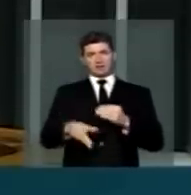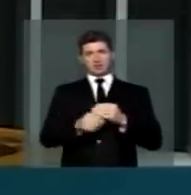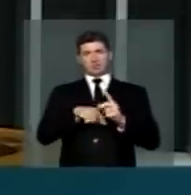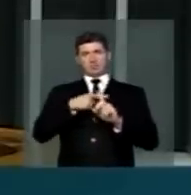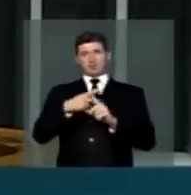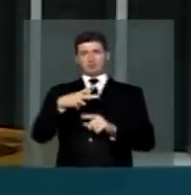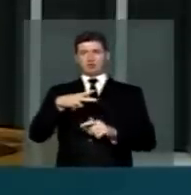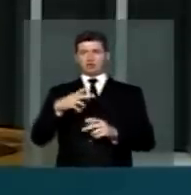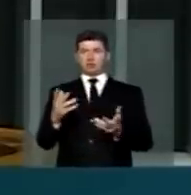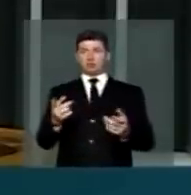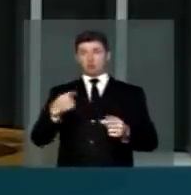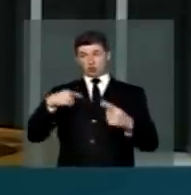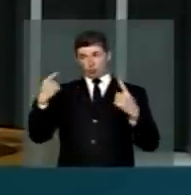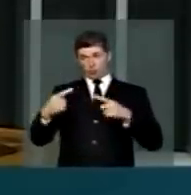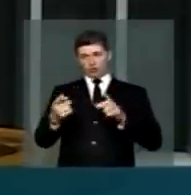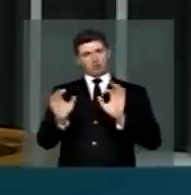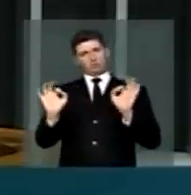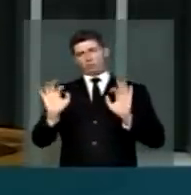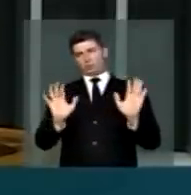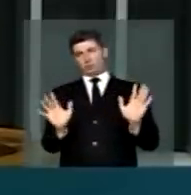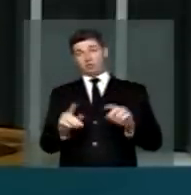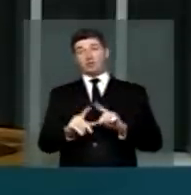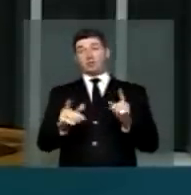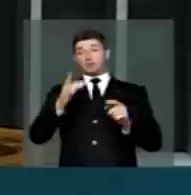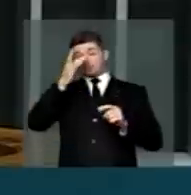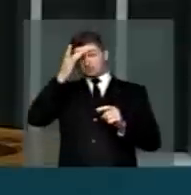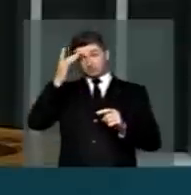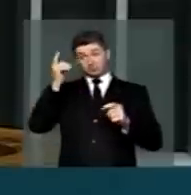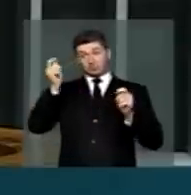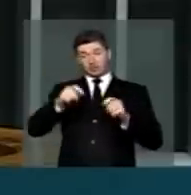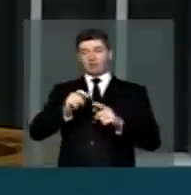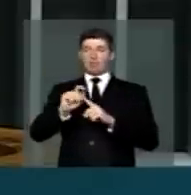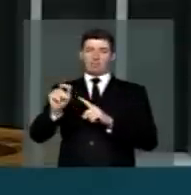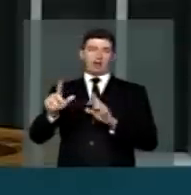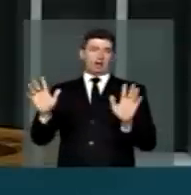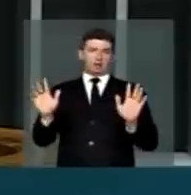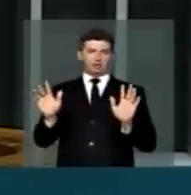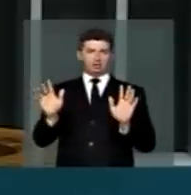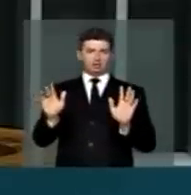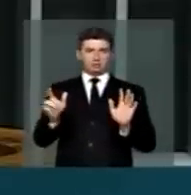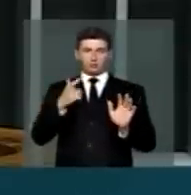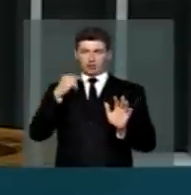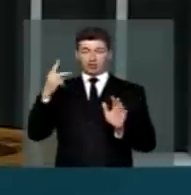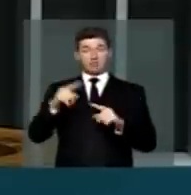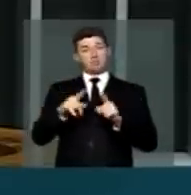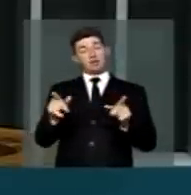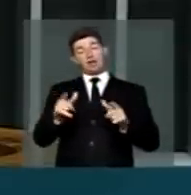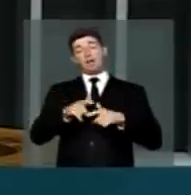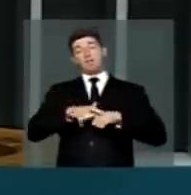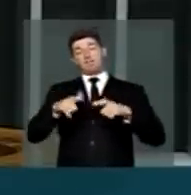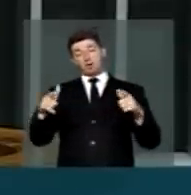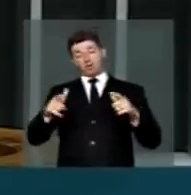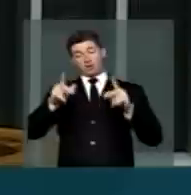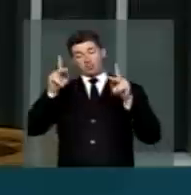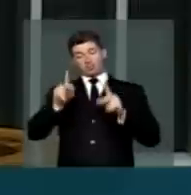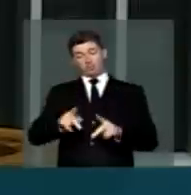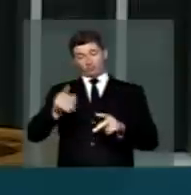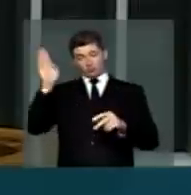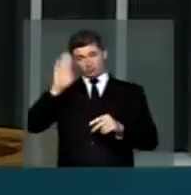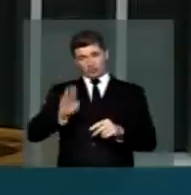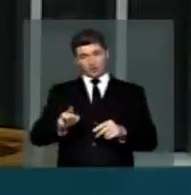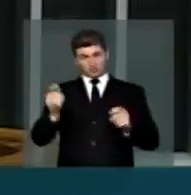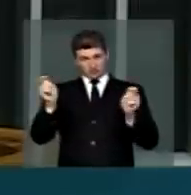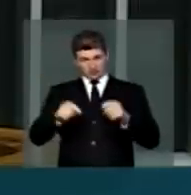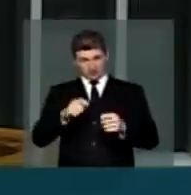complementar, que nós nada temos contra, desde que a pessoa tenha condições para isso. Mas nós sabemos que a maioria do povo brasileiro não tem